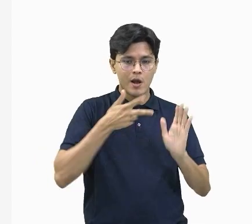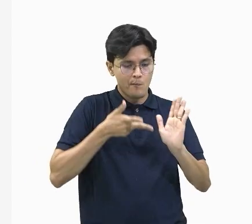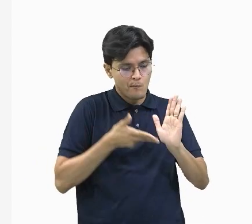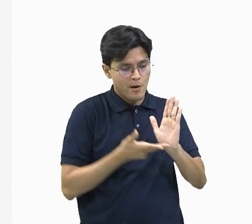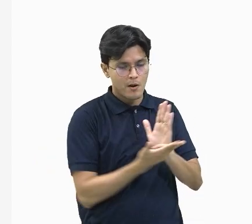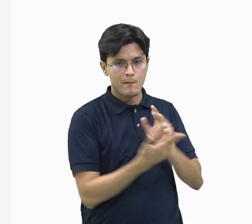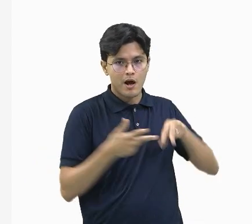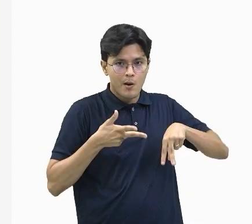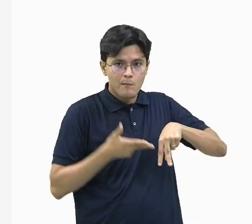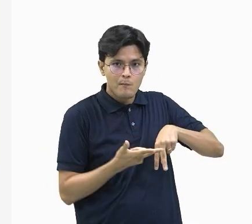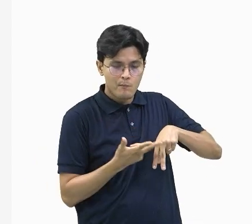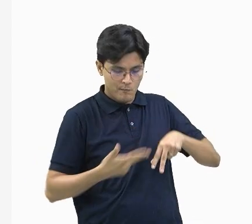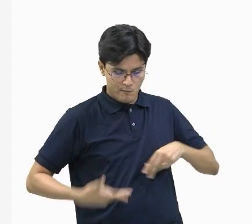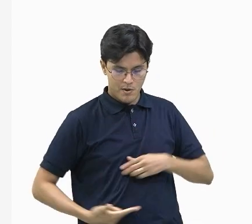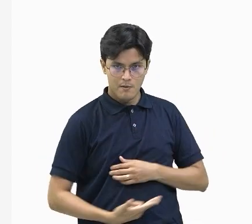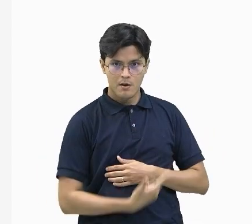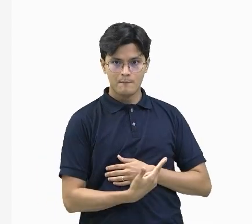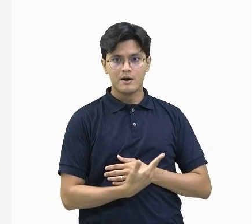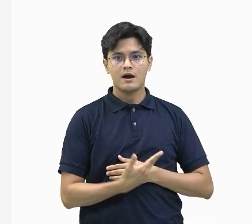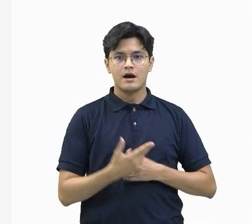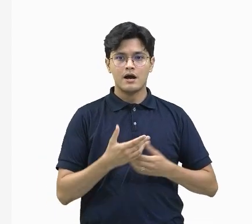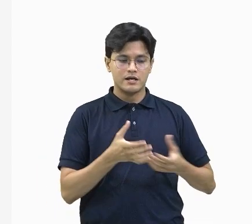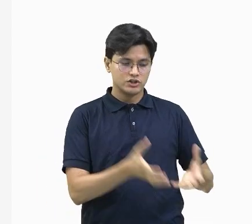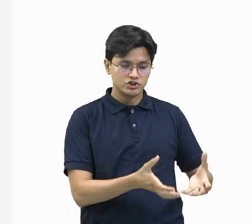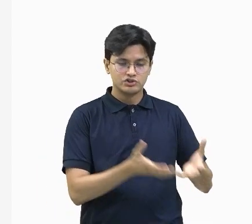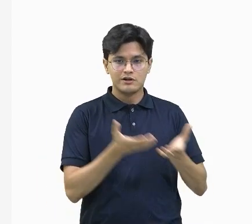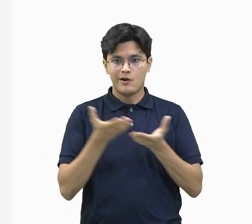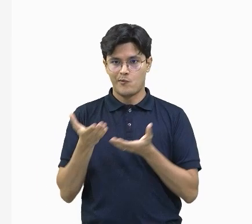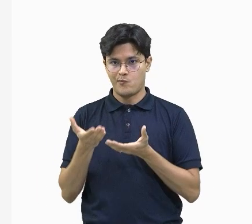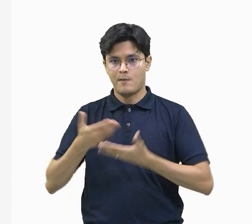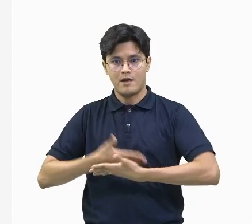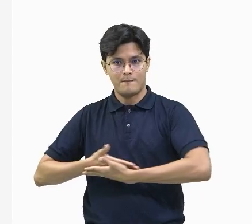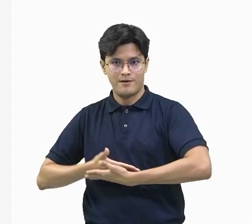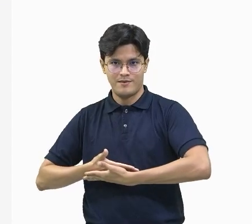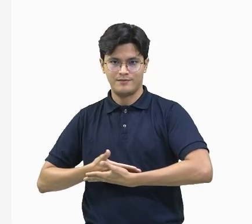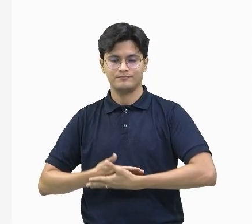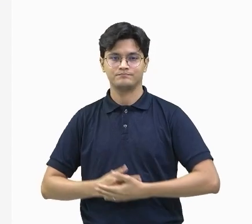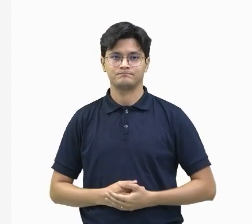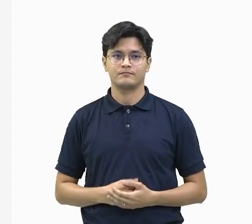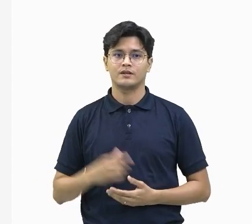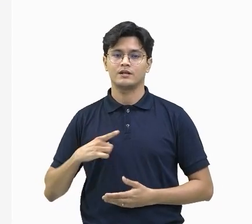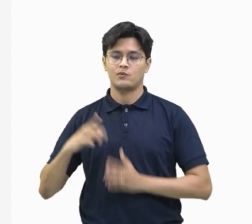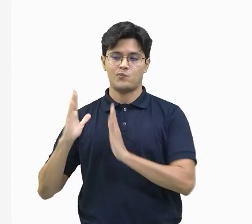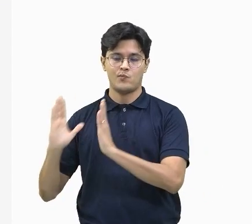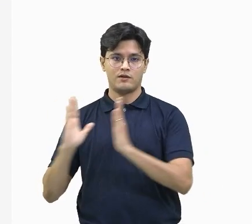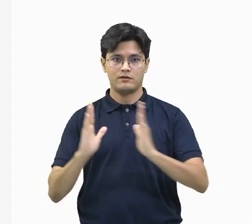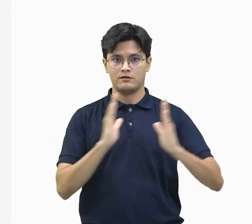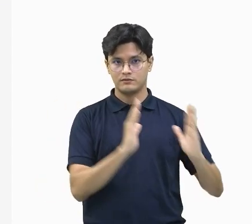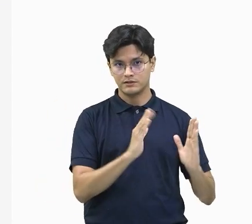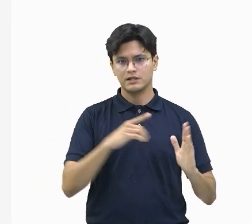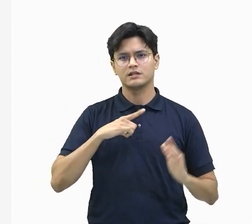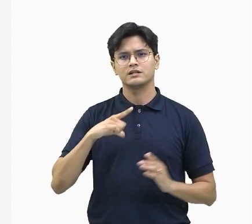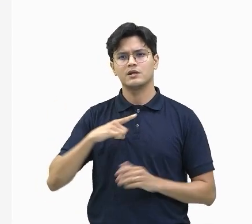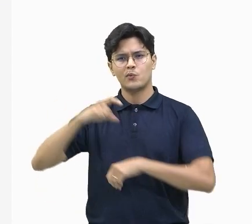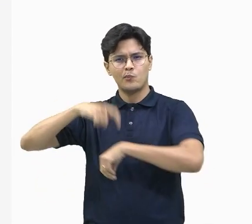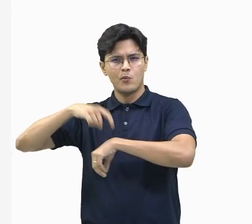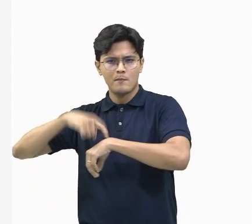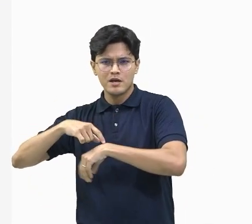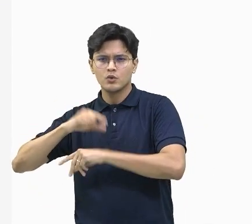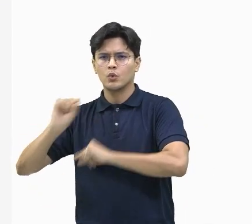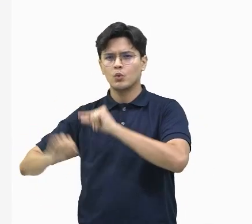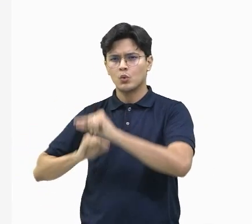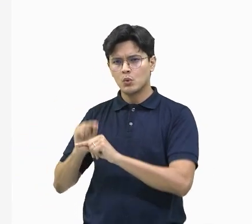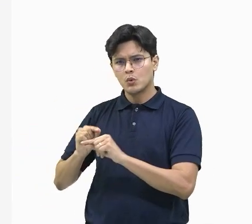é feita a retirada do bebê. As etapas do parto, elas abrangem o trabalho de parto, onde o útero